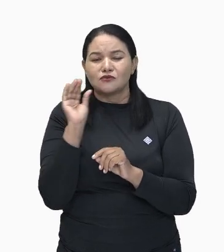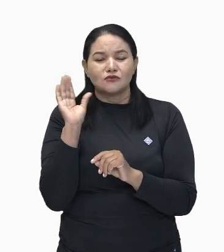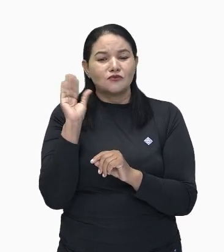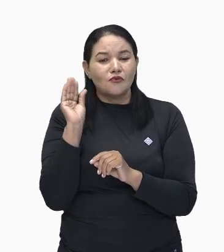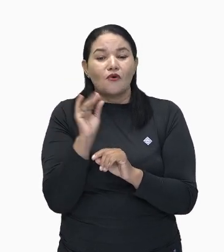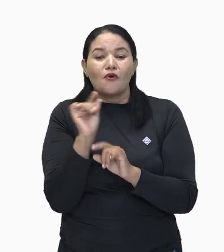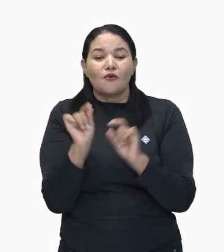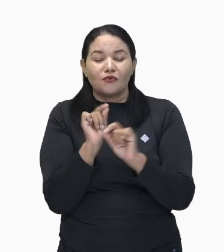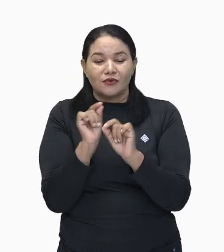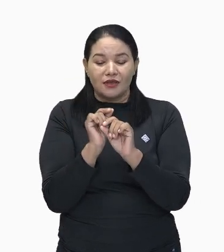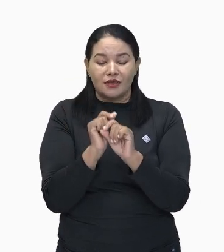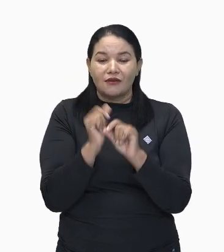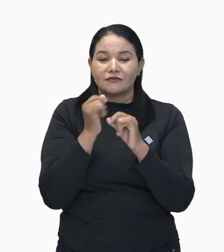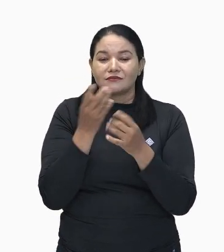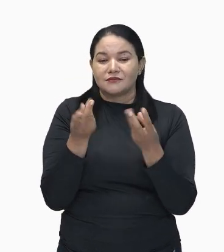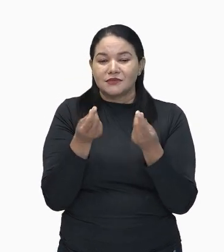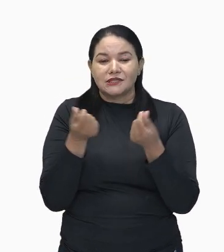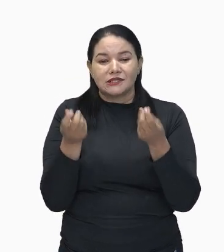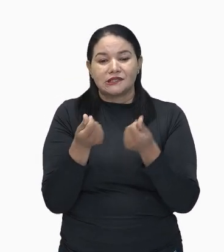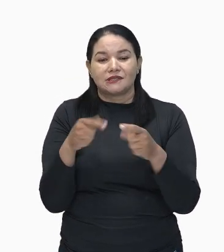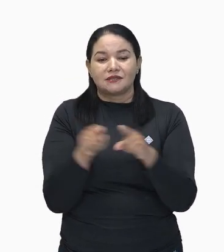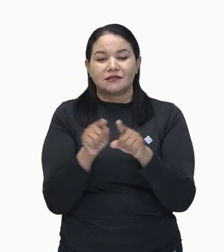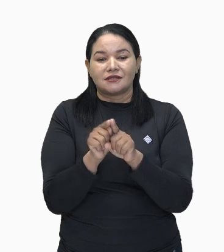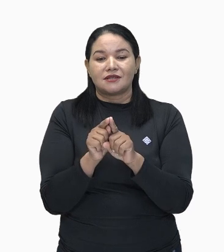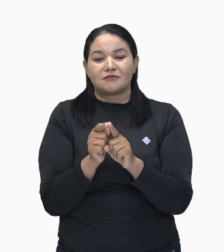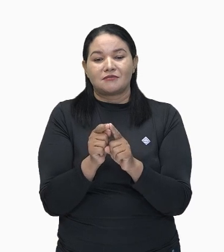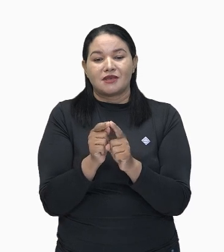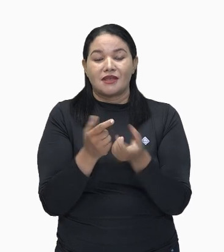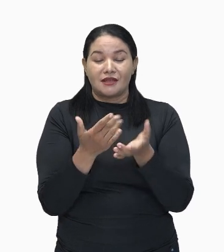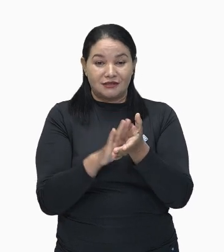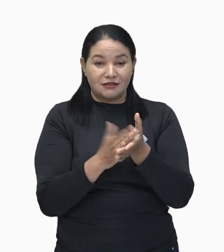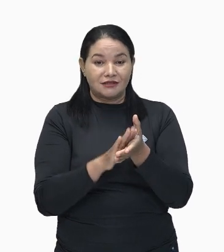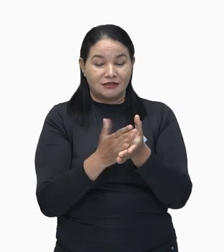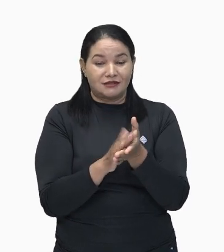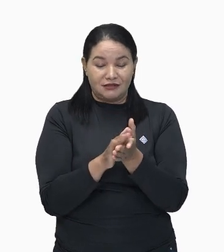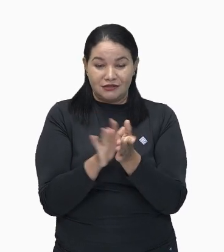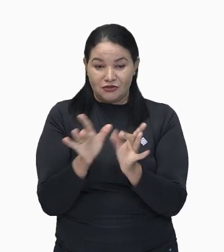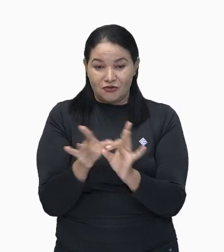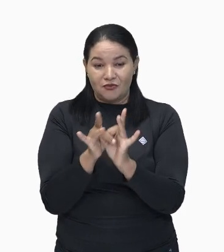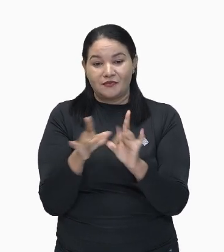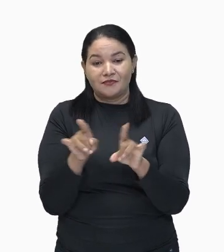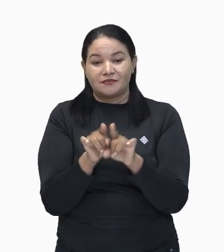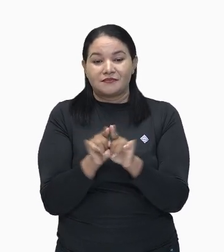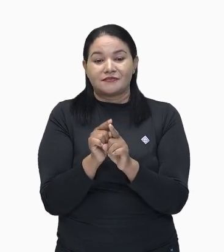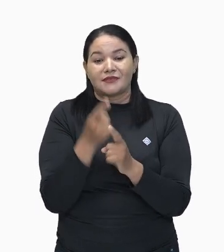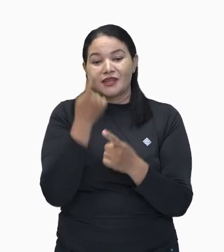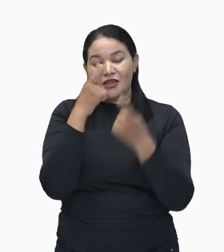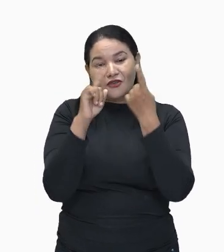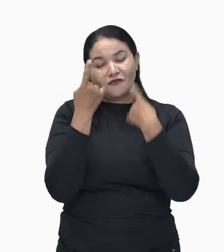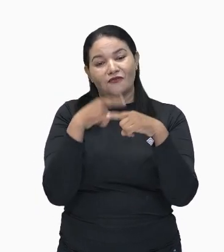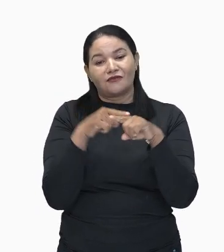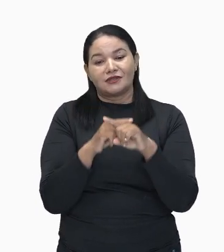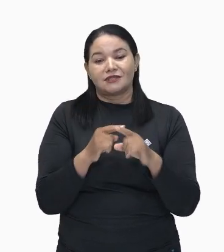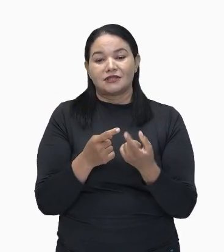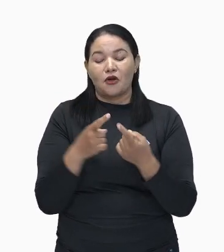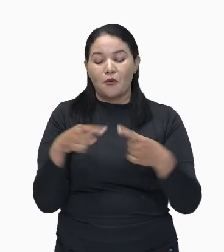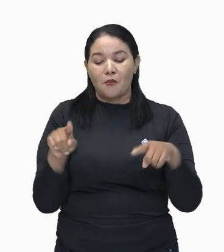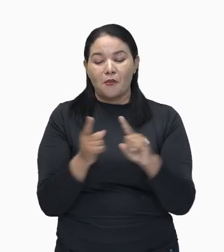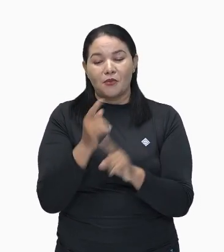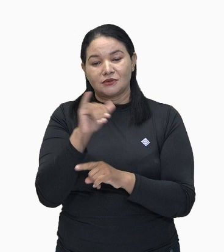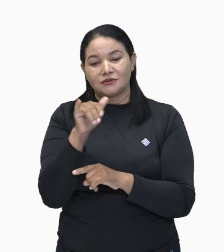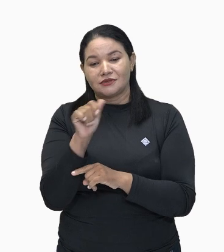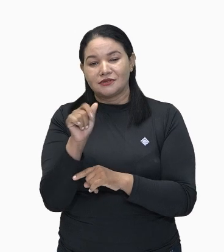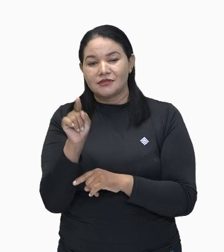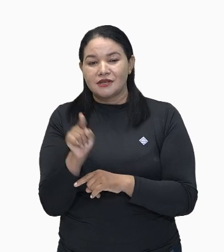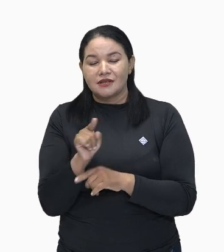de samba e as invenções melódicas de jazz. Mais uma vez, um canto falado, o